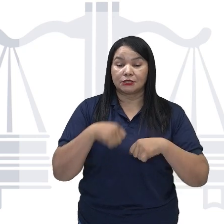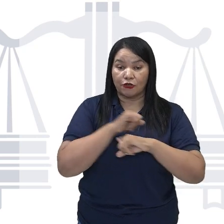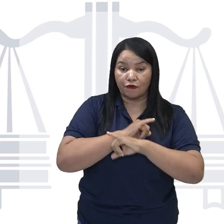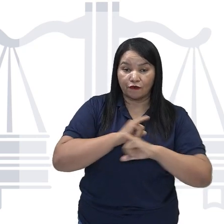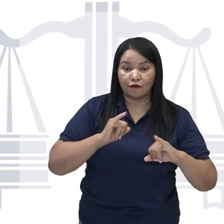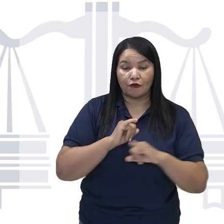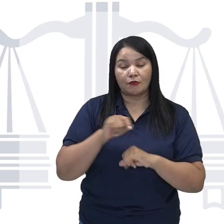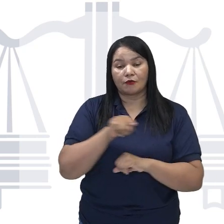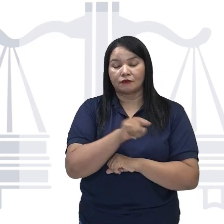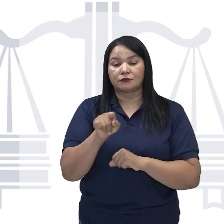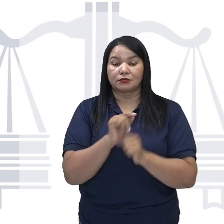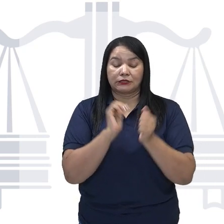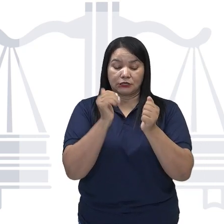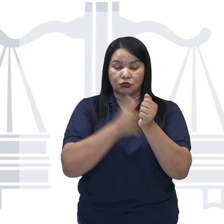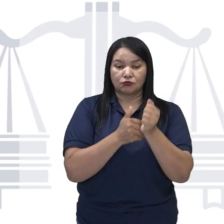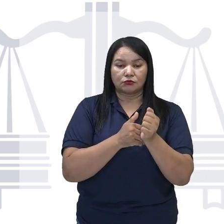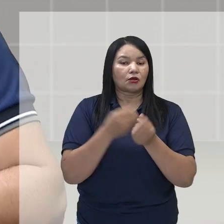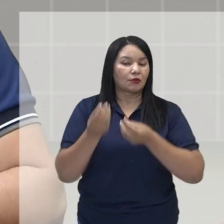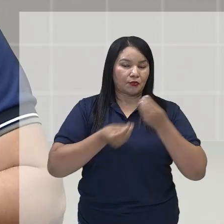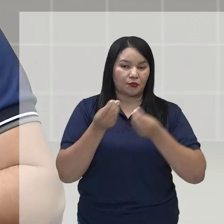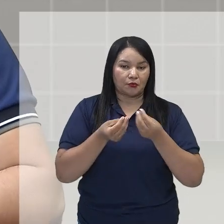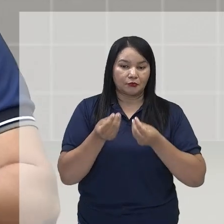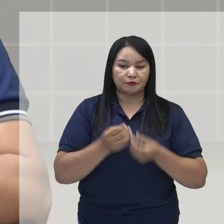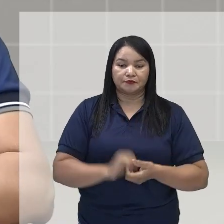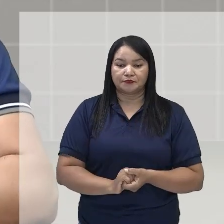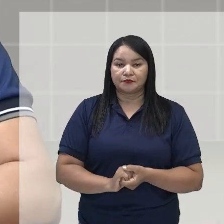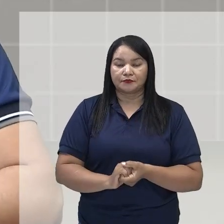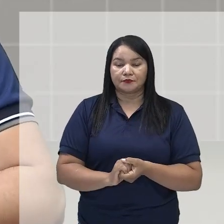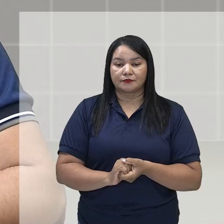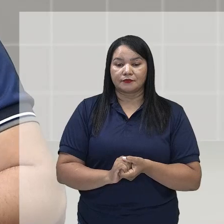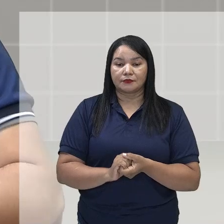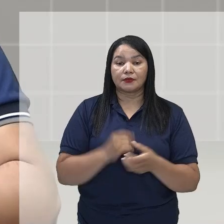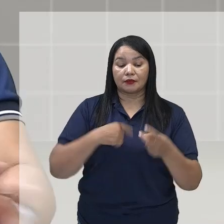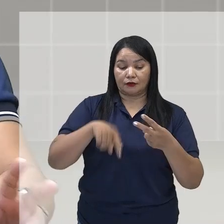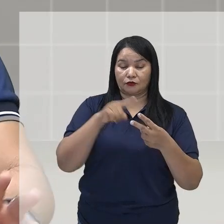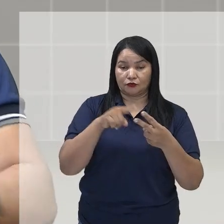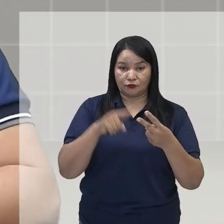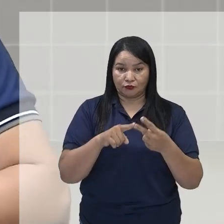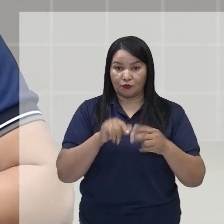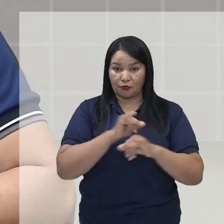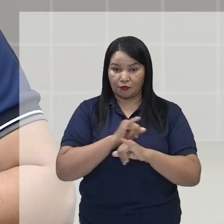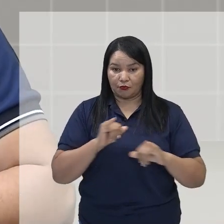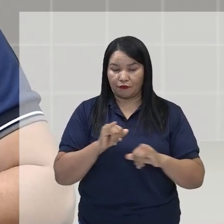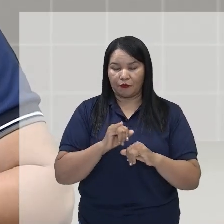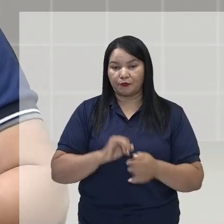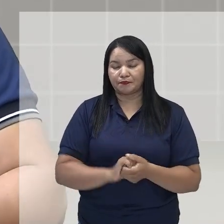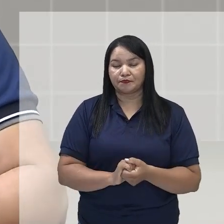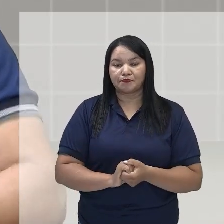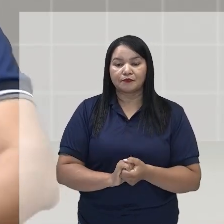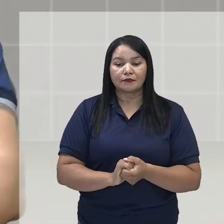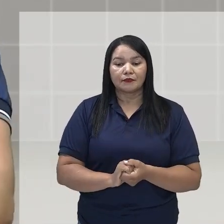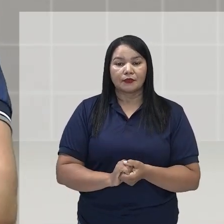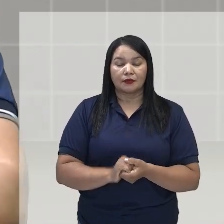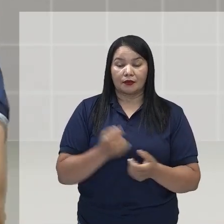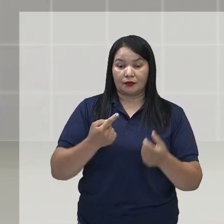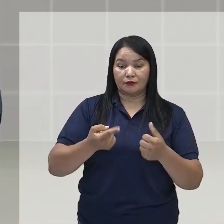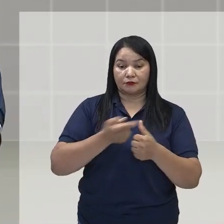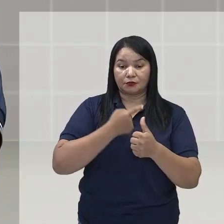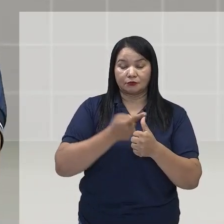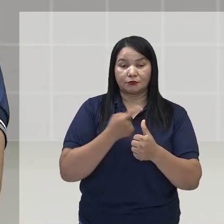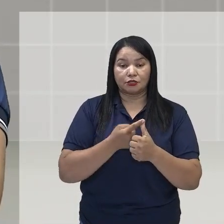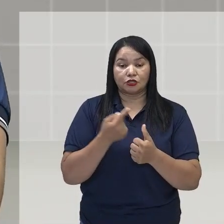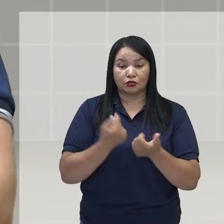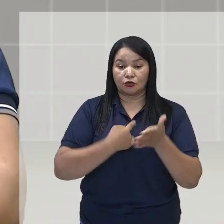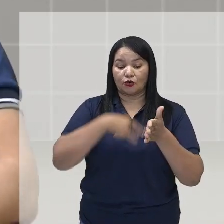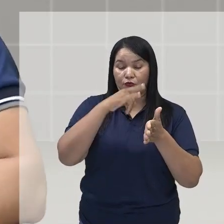Isso é feito de que maneira? Né, a gente vai informar de duas formas esse ano. A primeira vai ser através de um documento